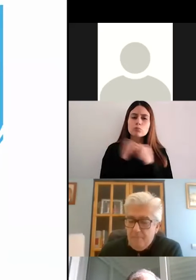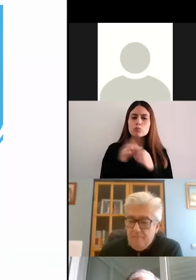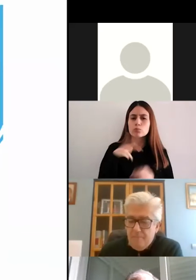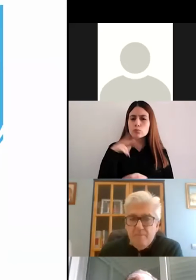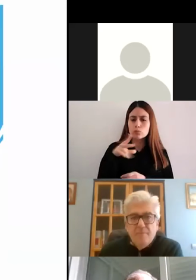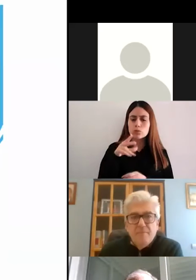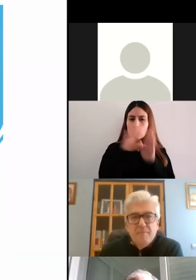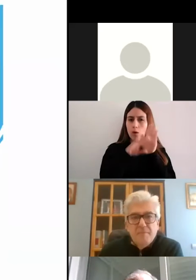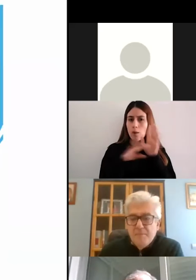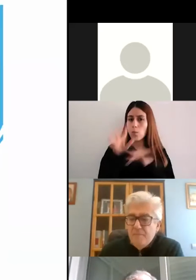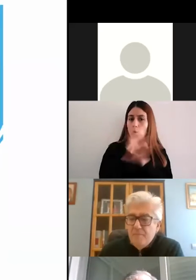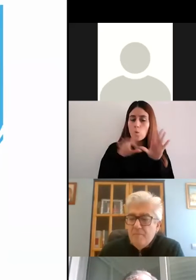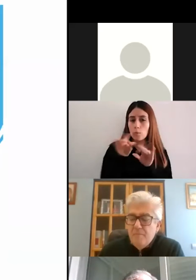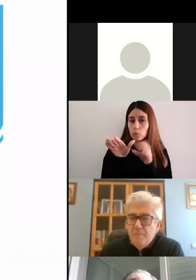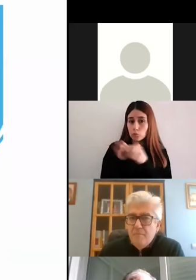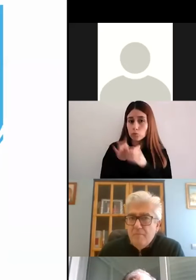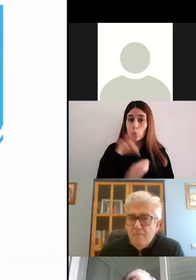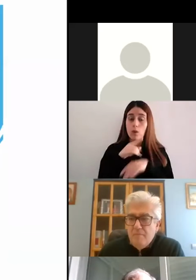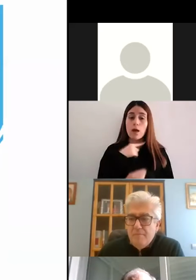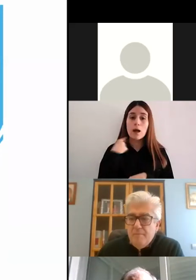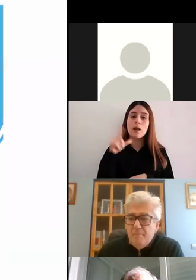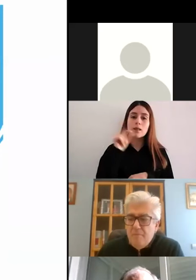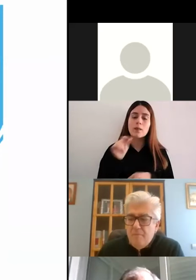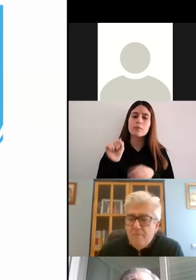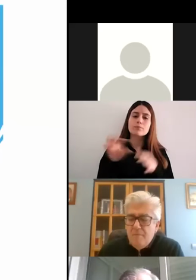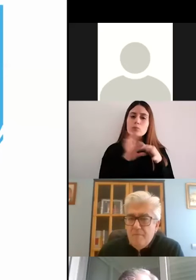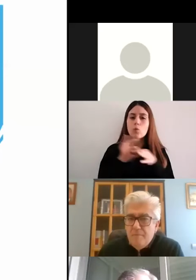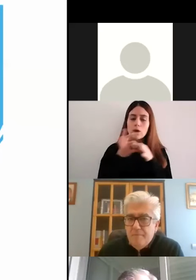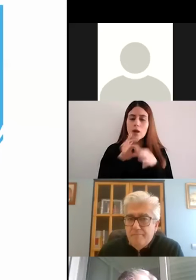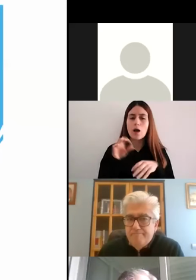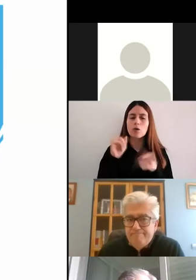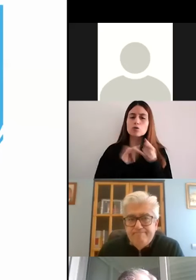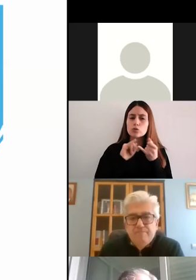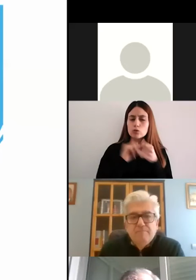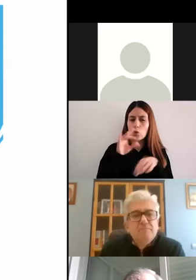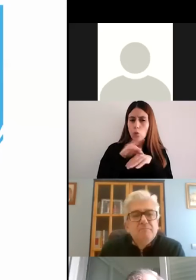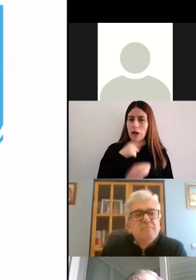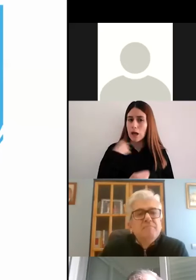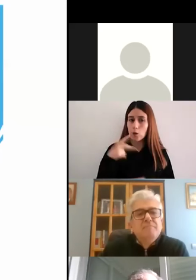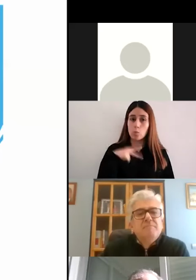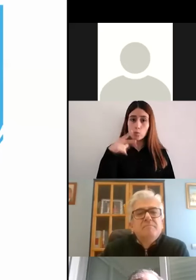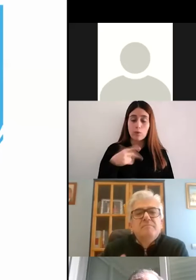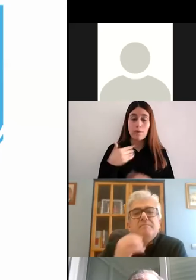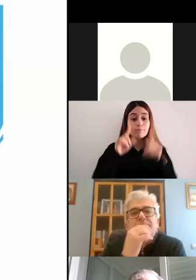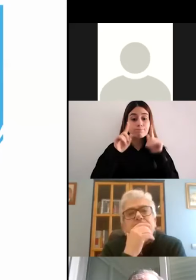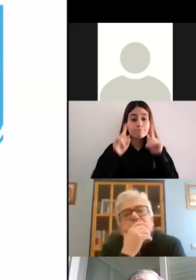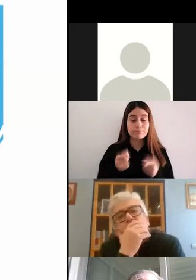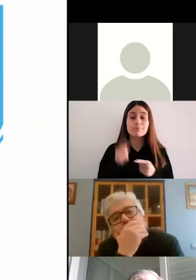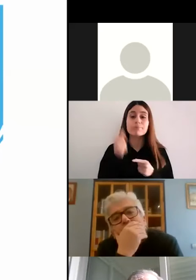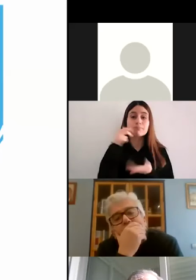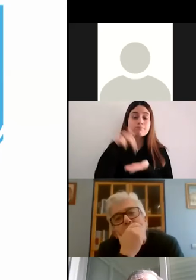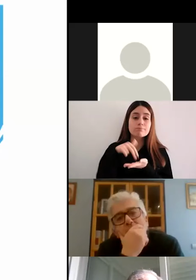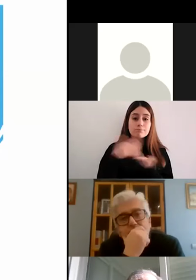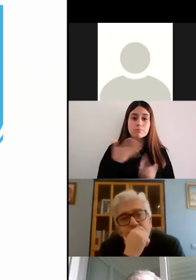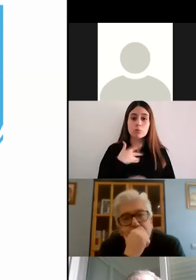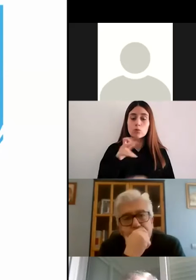para as Doenças Raras e da União das Associações de Doenças Raras de Portugal. Vamos assim dar início à sessão de abertura, que conta com a presença do